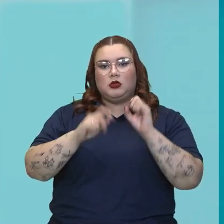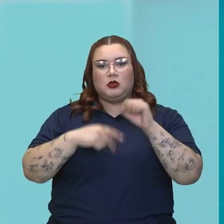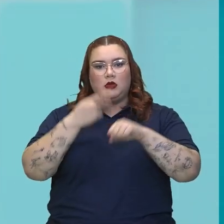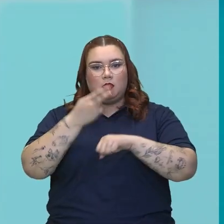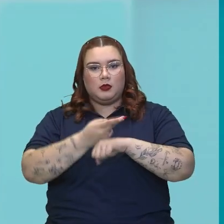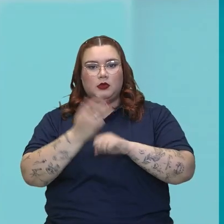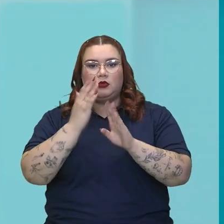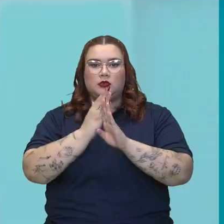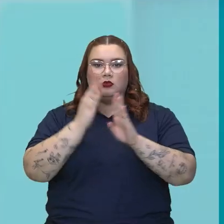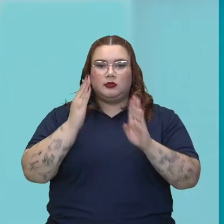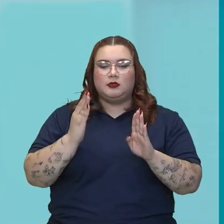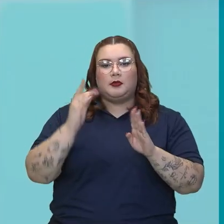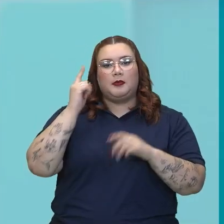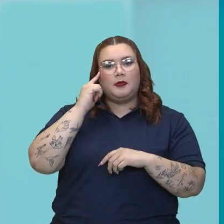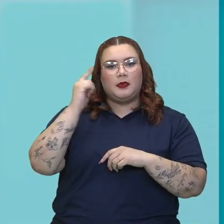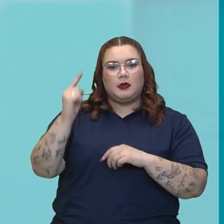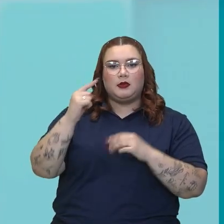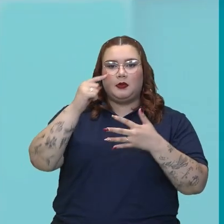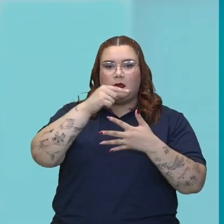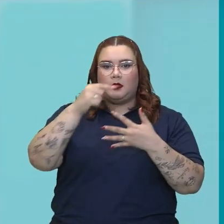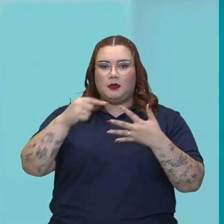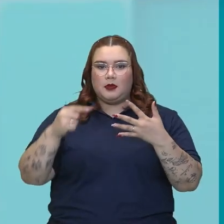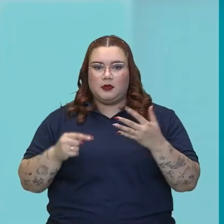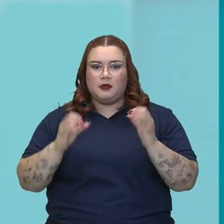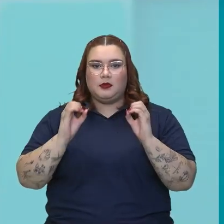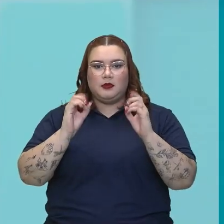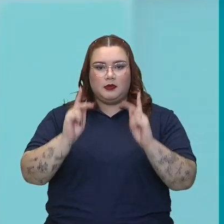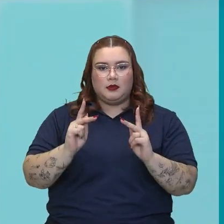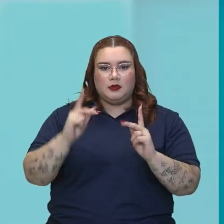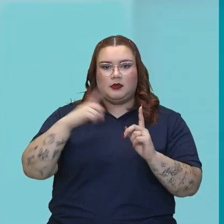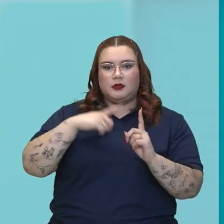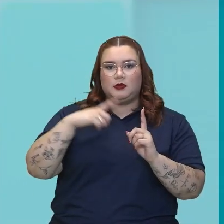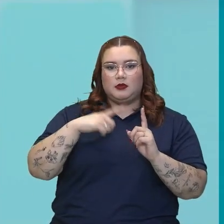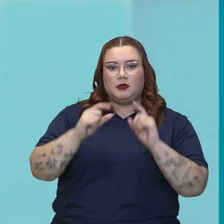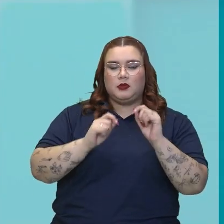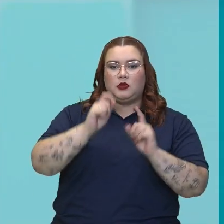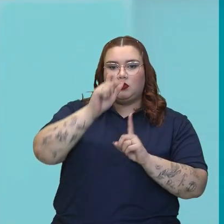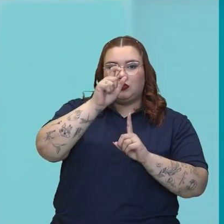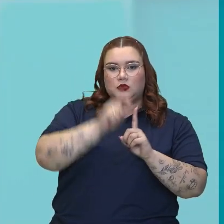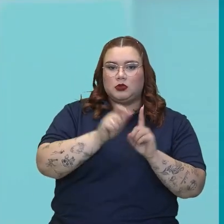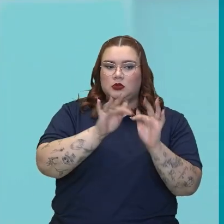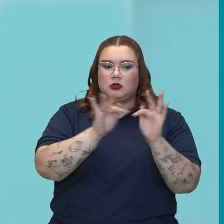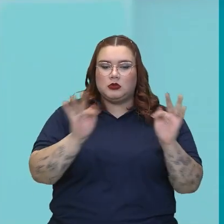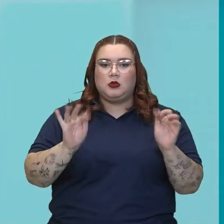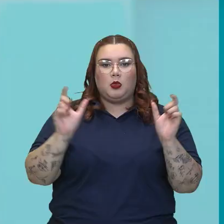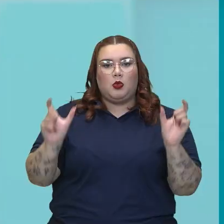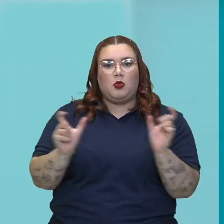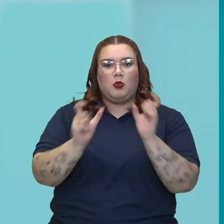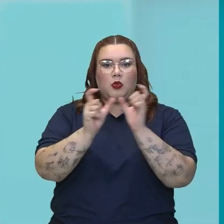de identificá-lo, pensar em classificar, tá bom? Em sujeito simples,